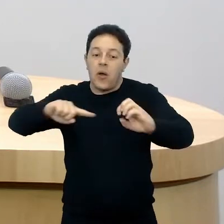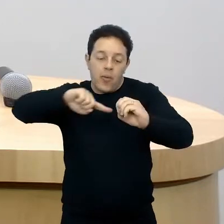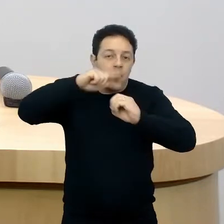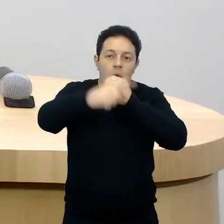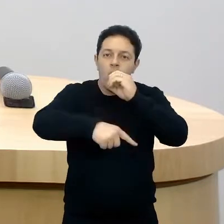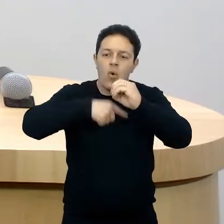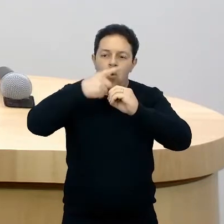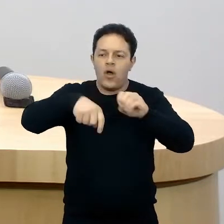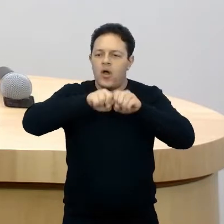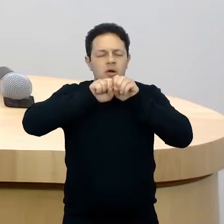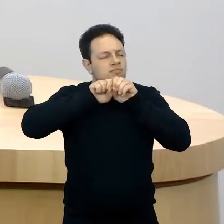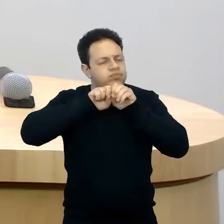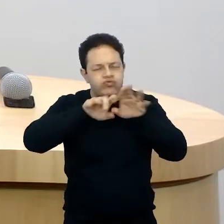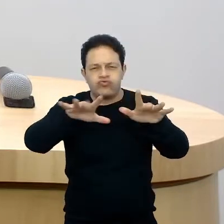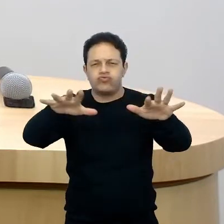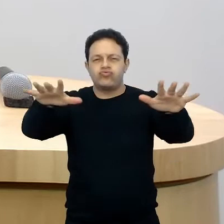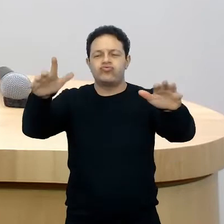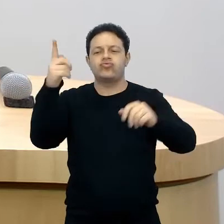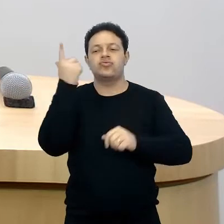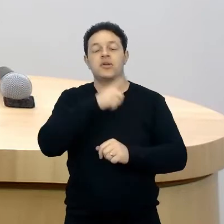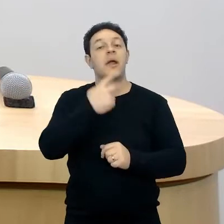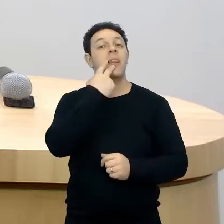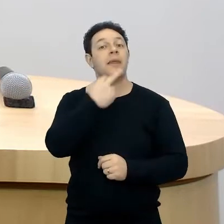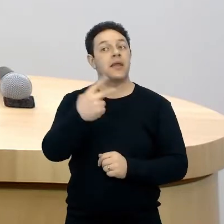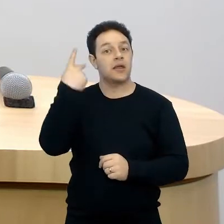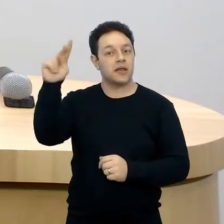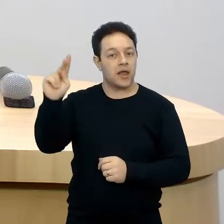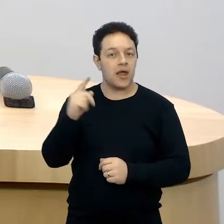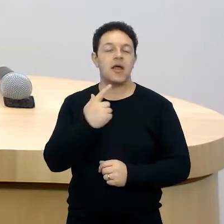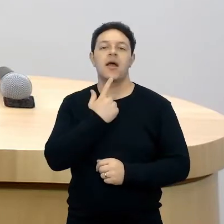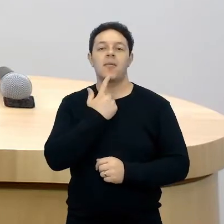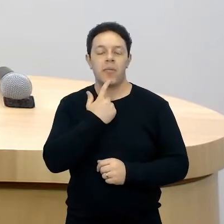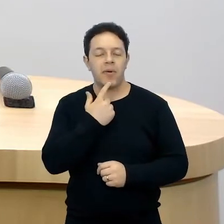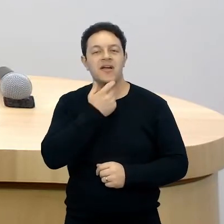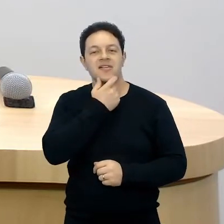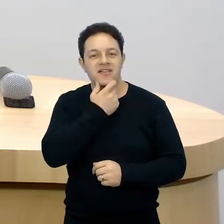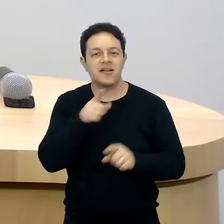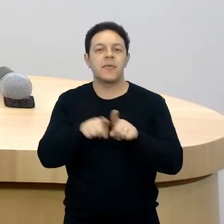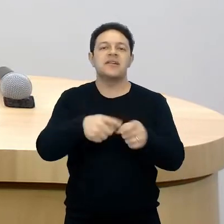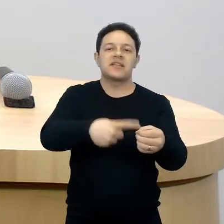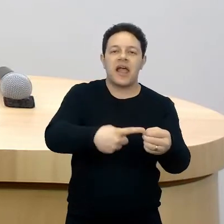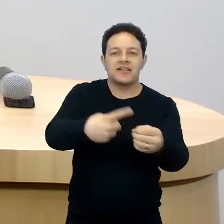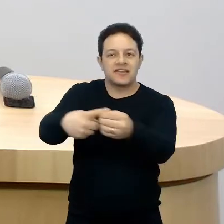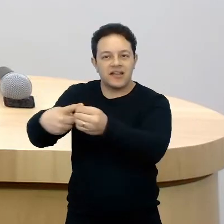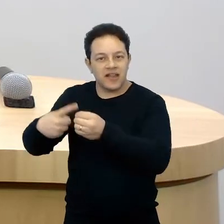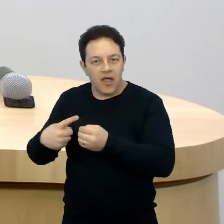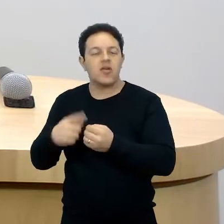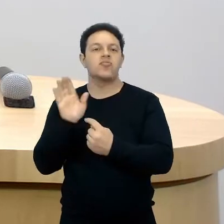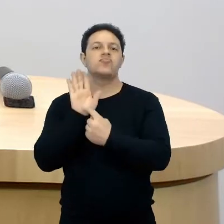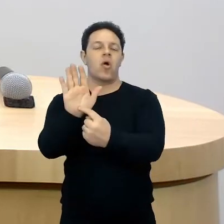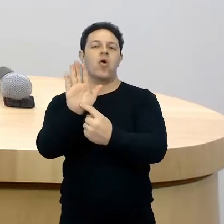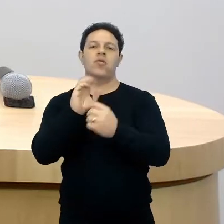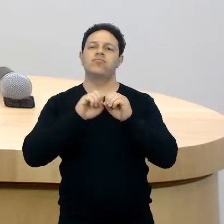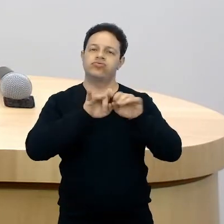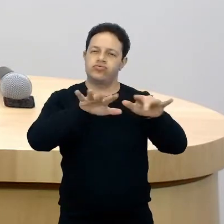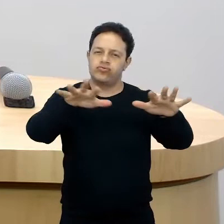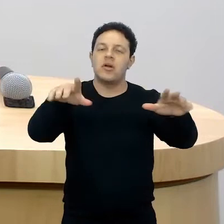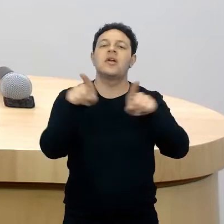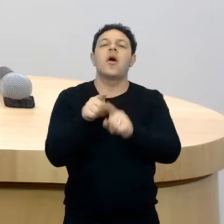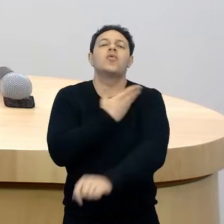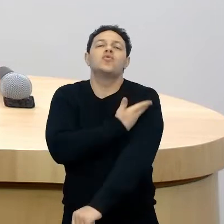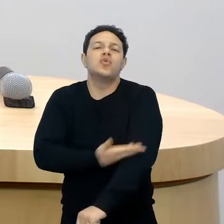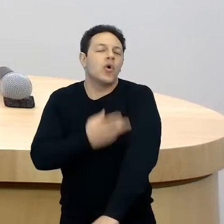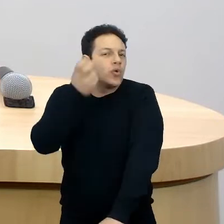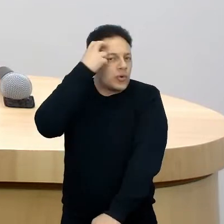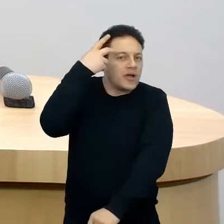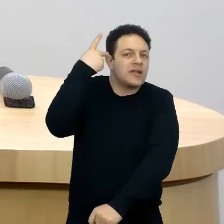global o seu respectivo idioma, as suas respectivas cidades, os seus respectivos comportamentos,